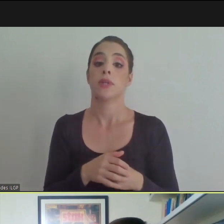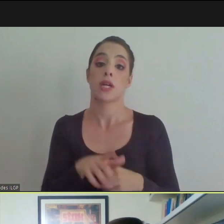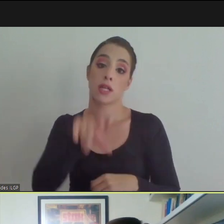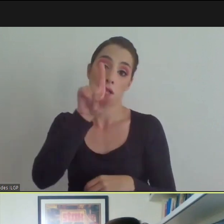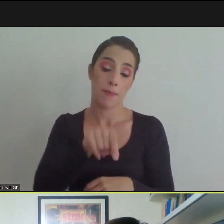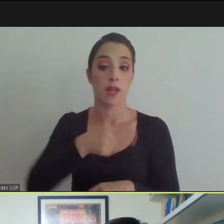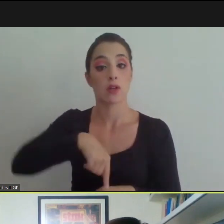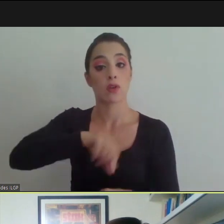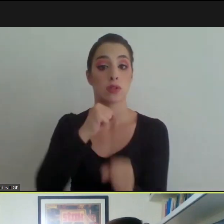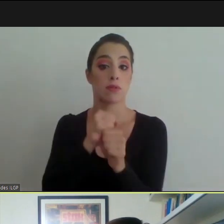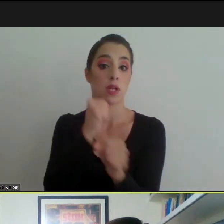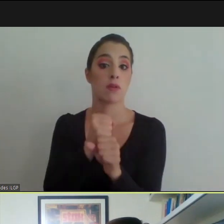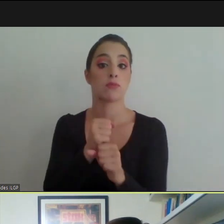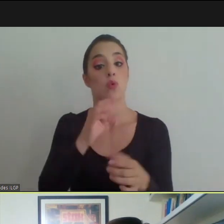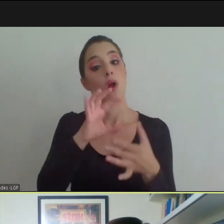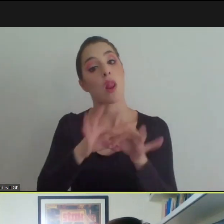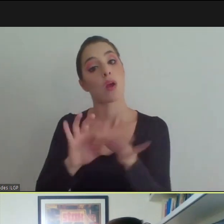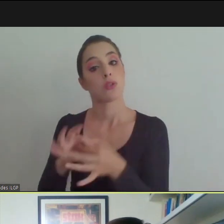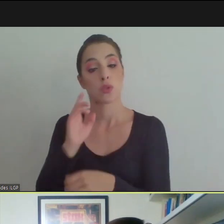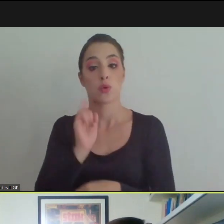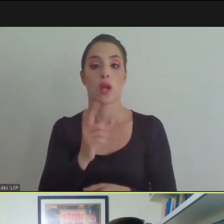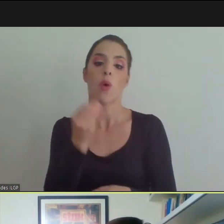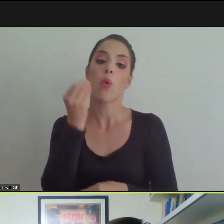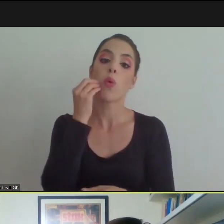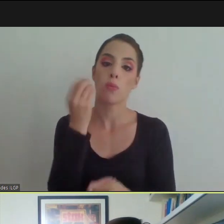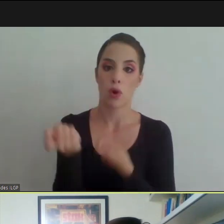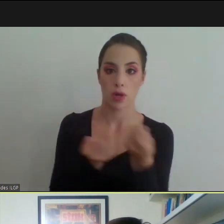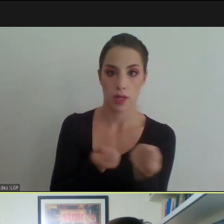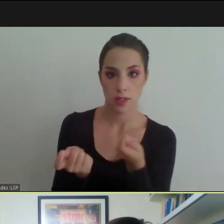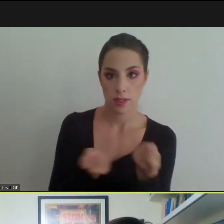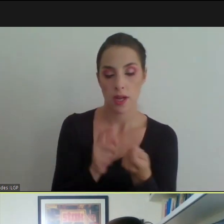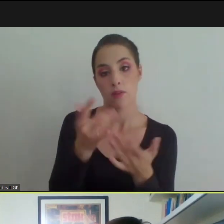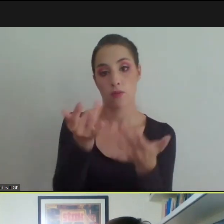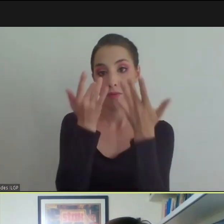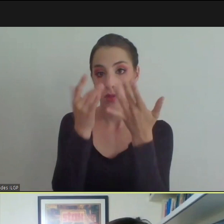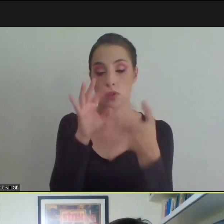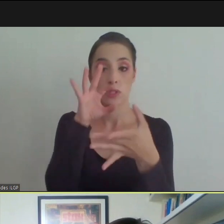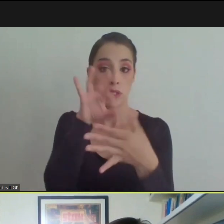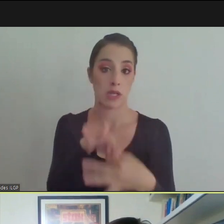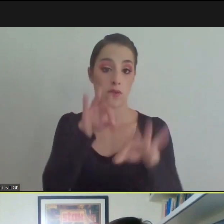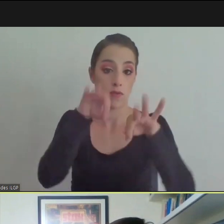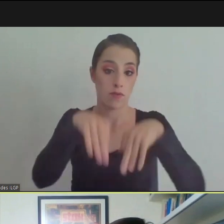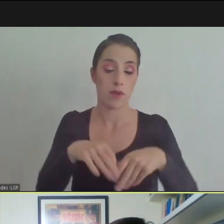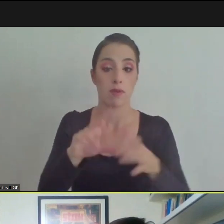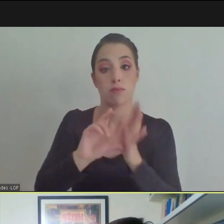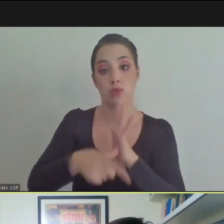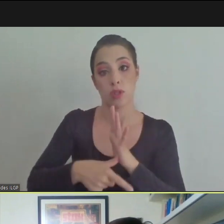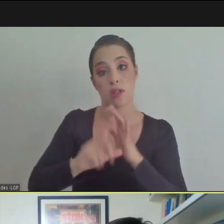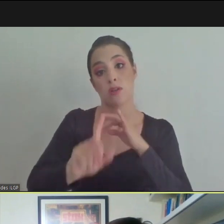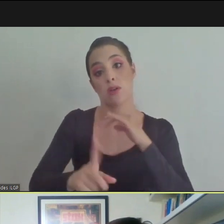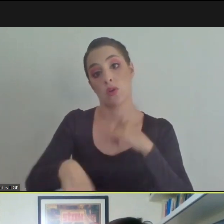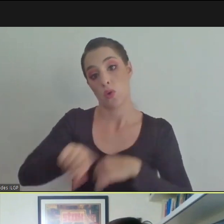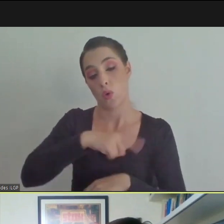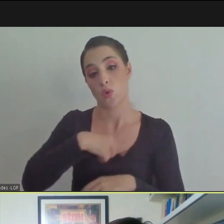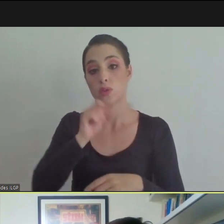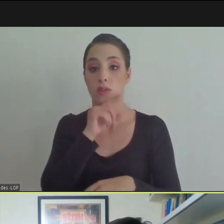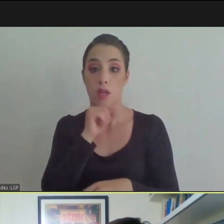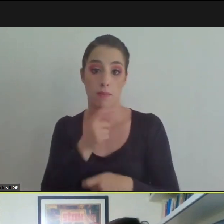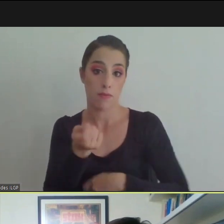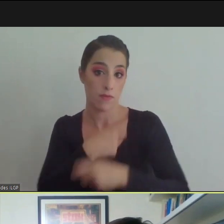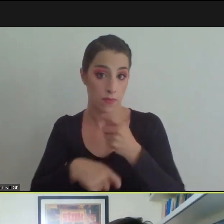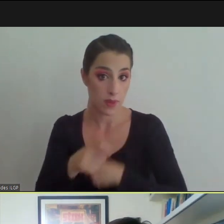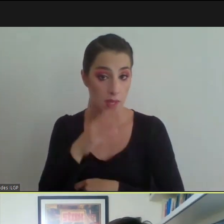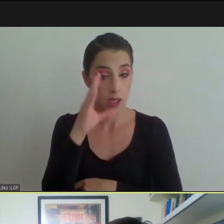gente trabalha também com a lógica de como organizar as informações, por exemplo, ao final de um projeto, para que você consiga vender a ideia para as chefias